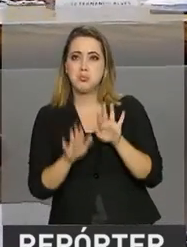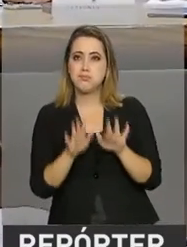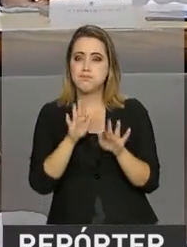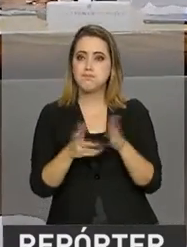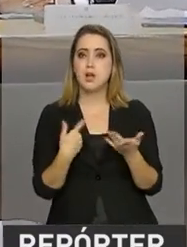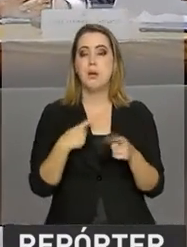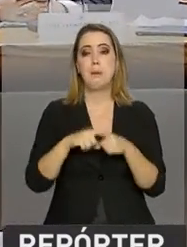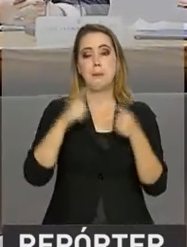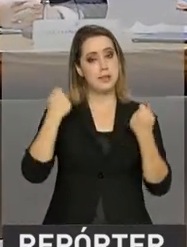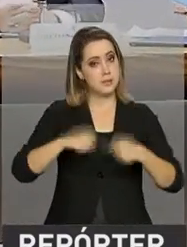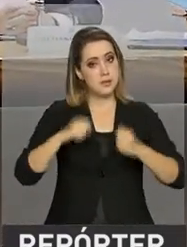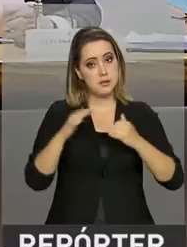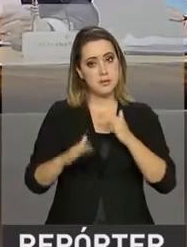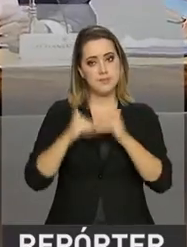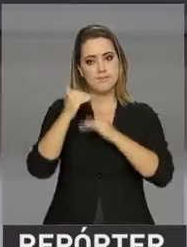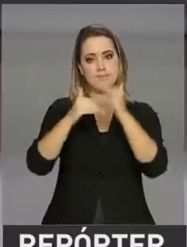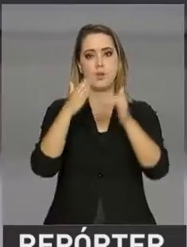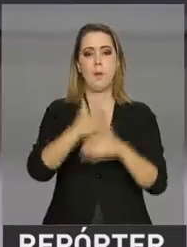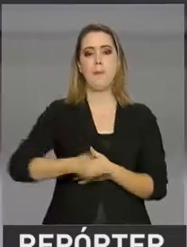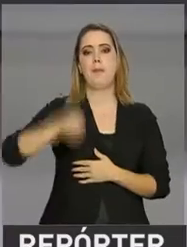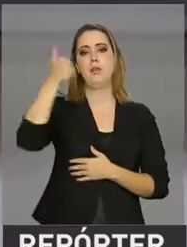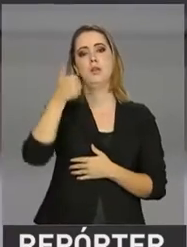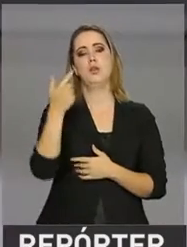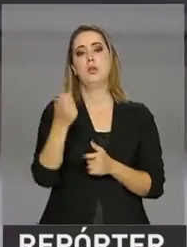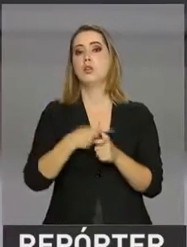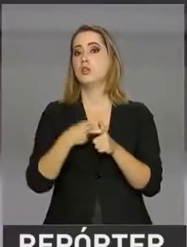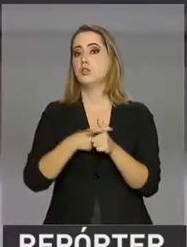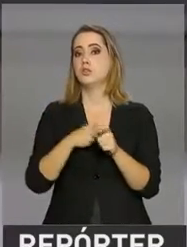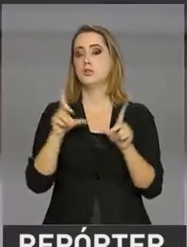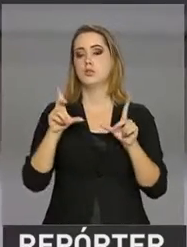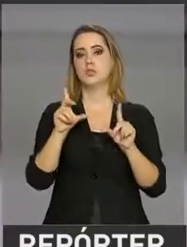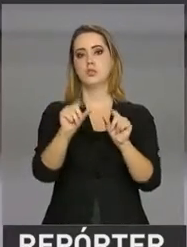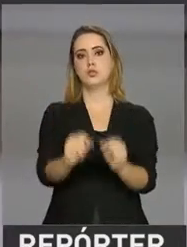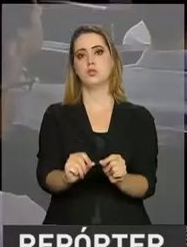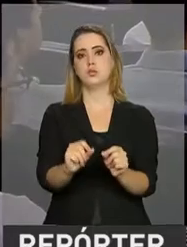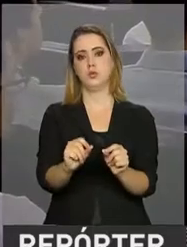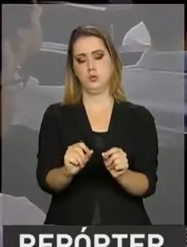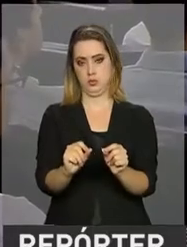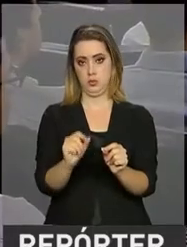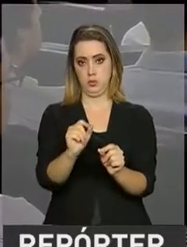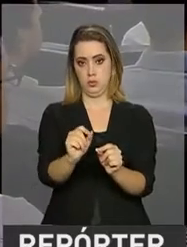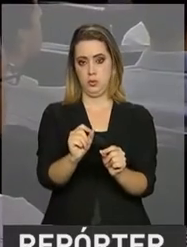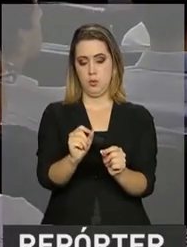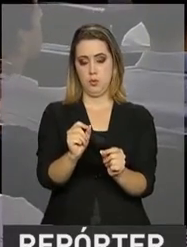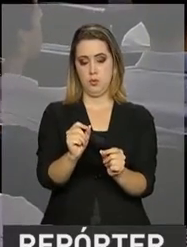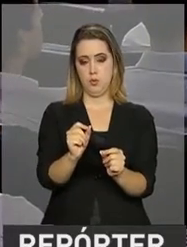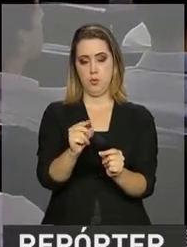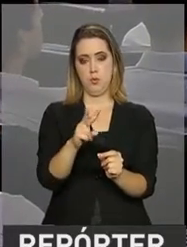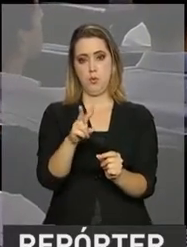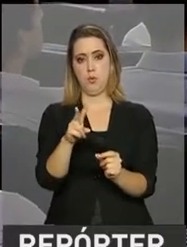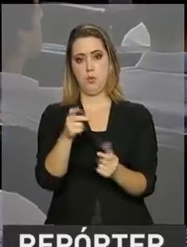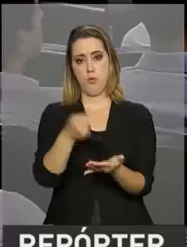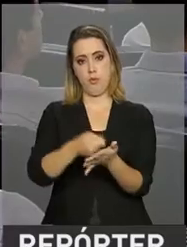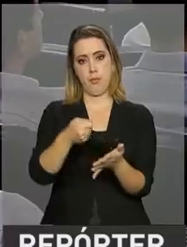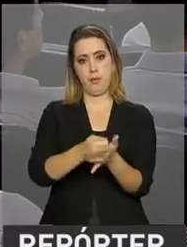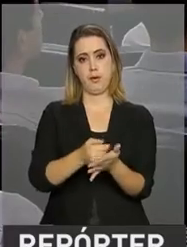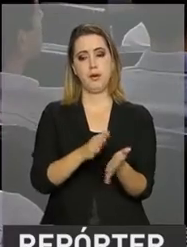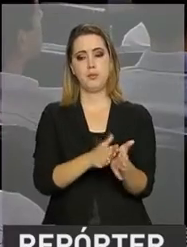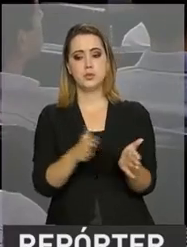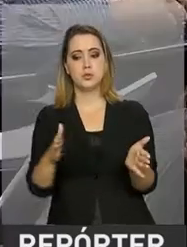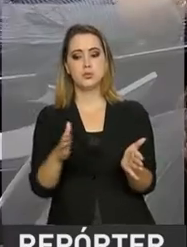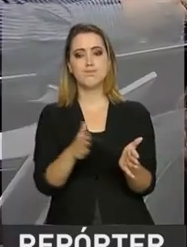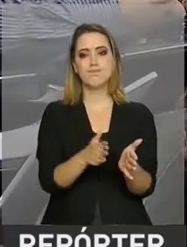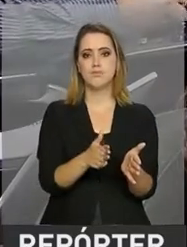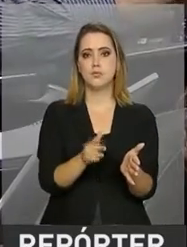melhorar o perfil da dívida e reduzir os vencimentos a curto prazo tanto que a expectativa é que só 20%